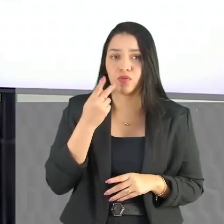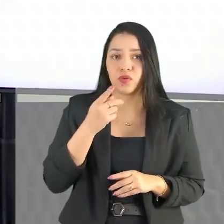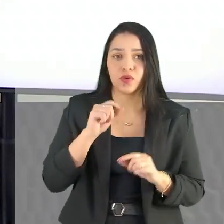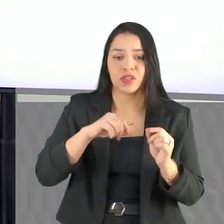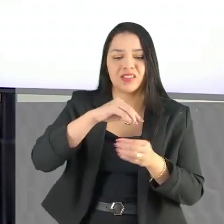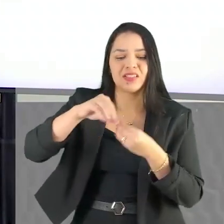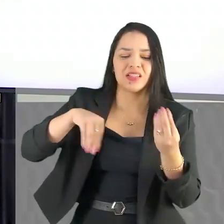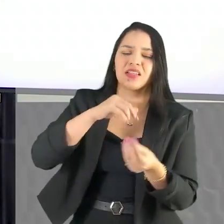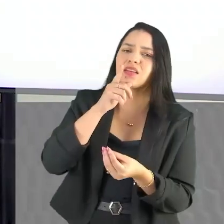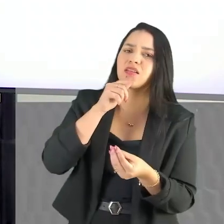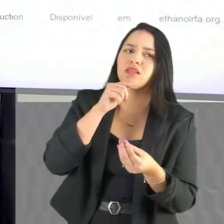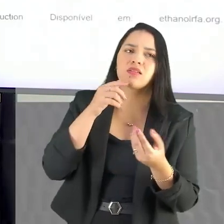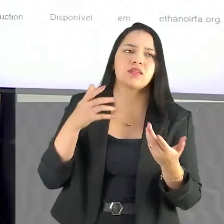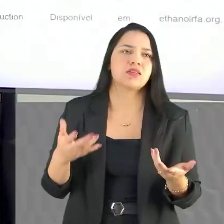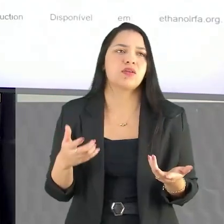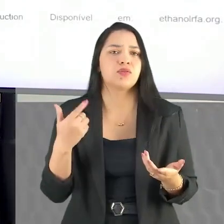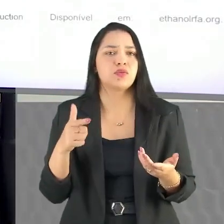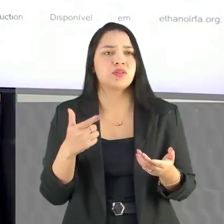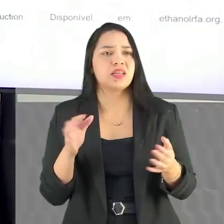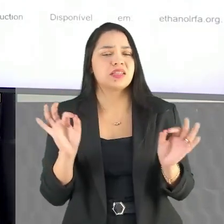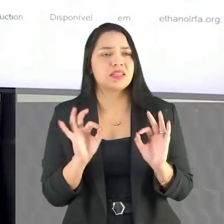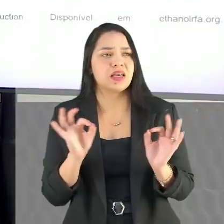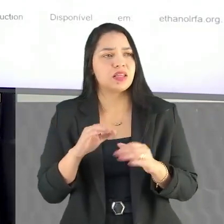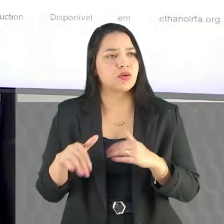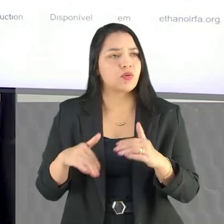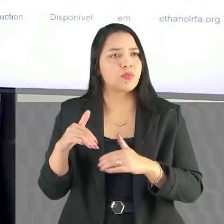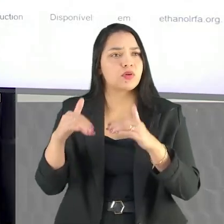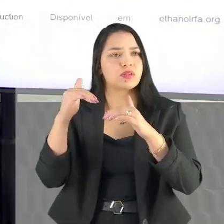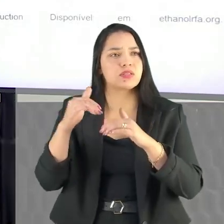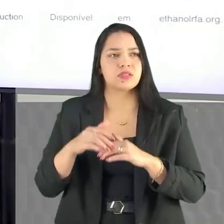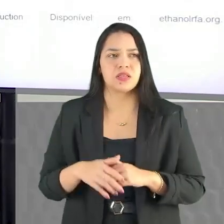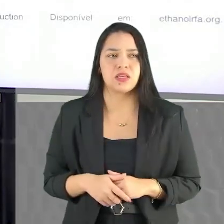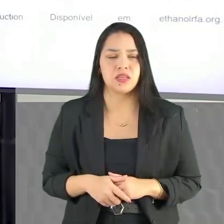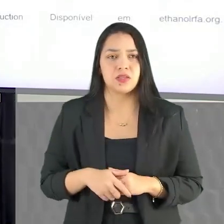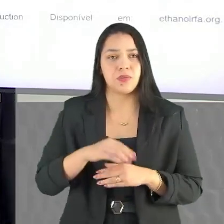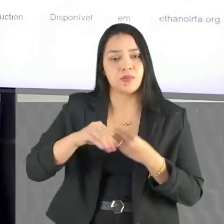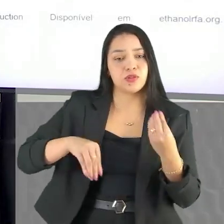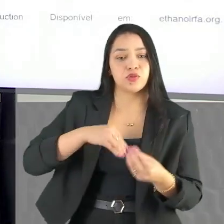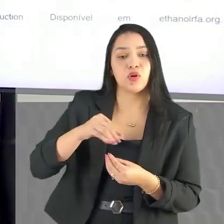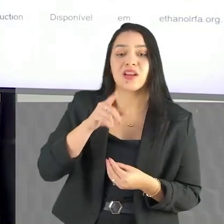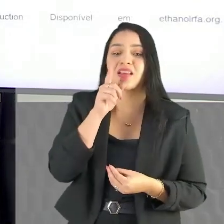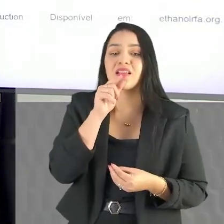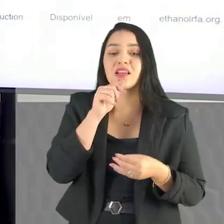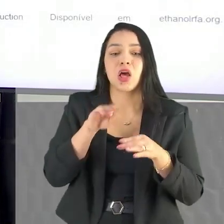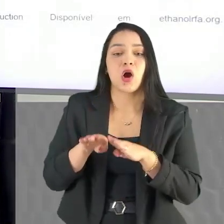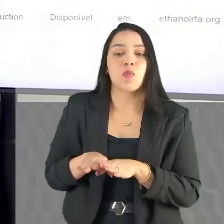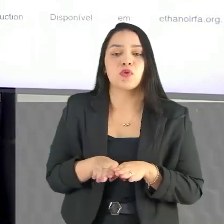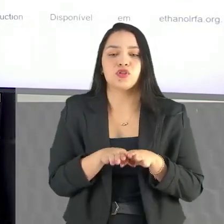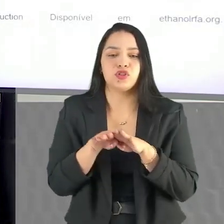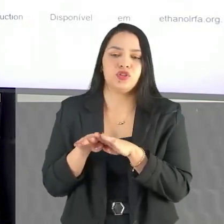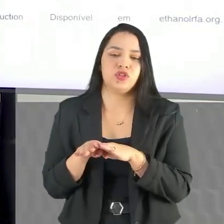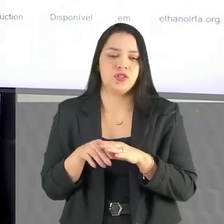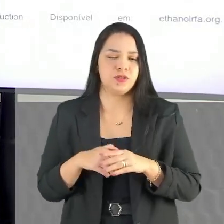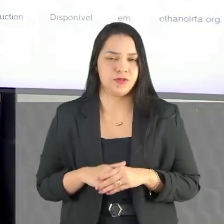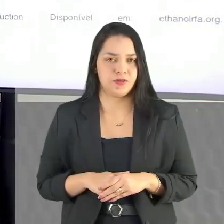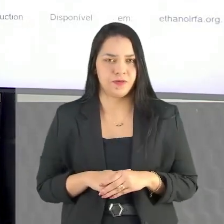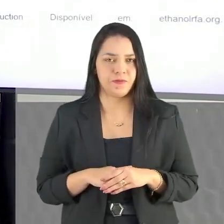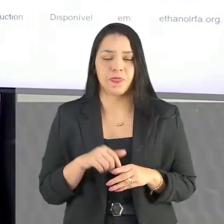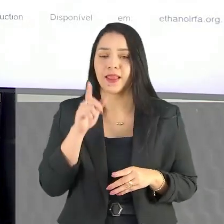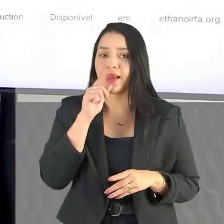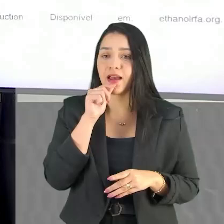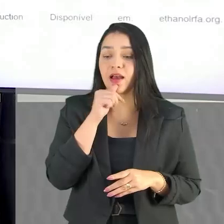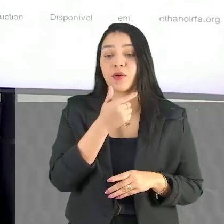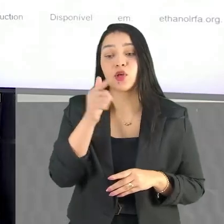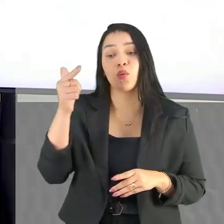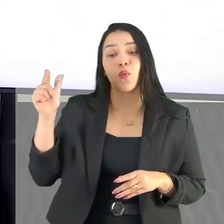mistura de líquidos. Então não tem nada a ver com o processo, ó. O etanol forma uma mistura líquida homogênea com a